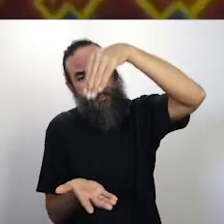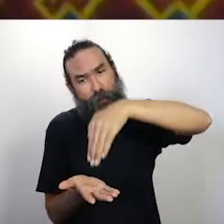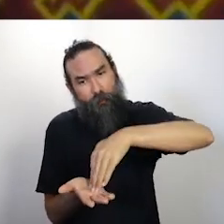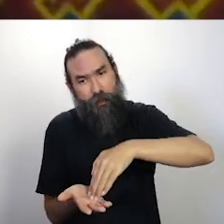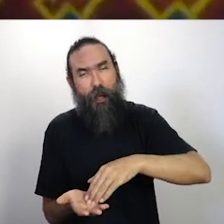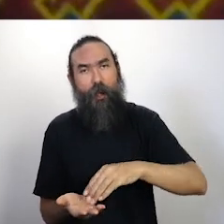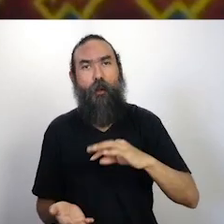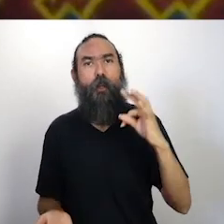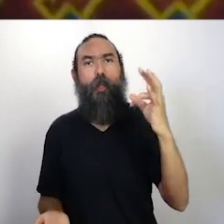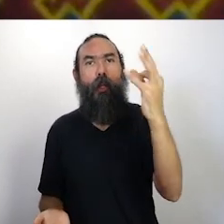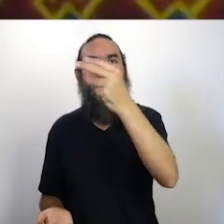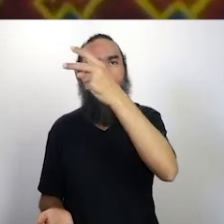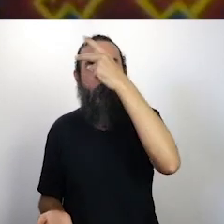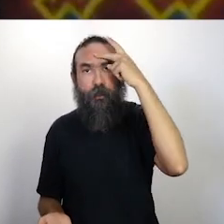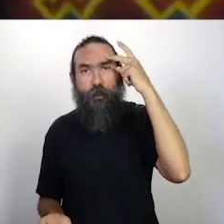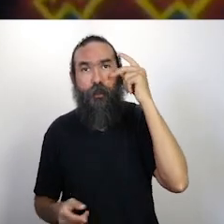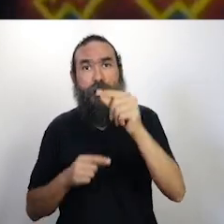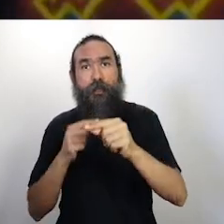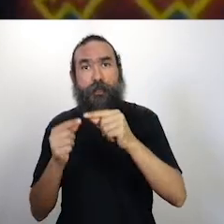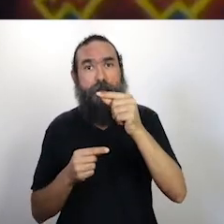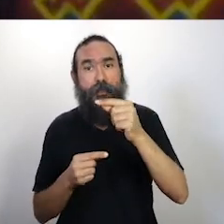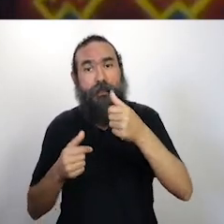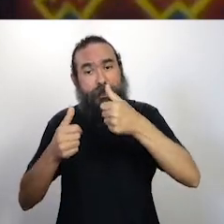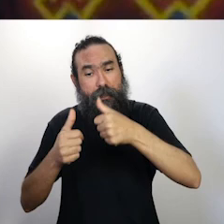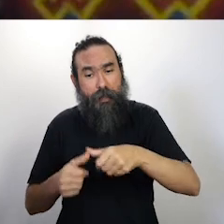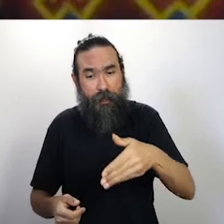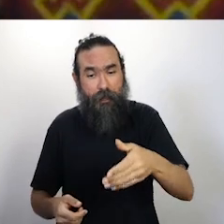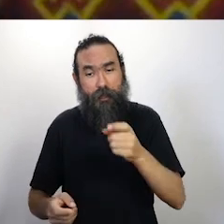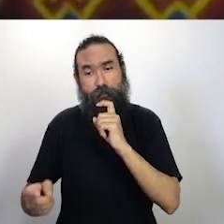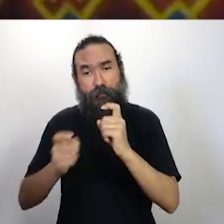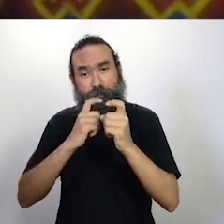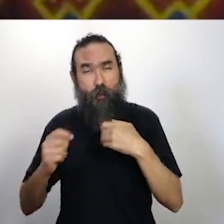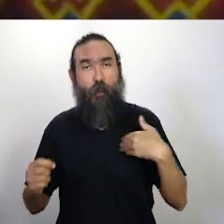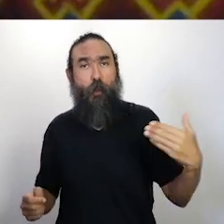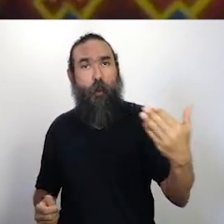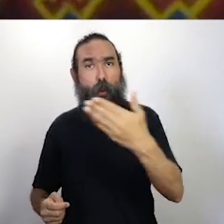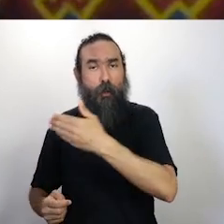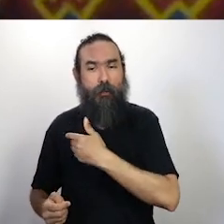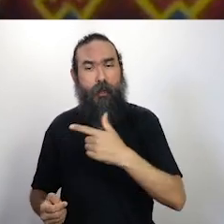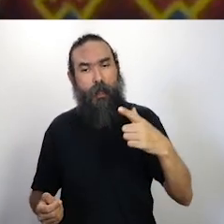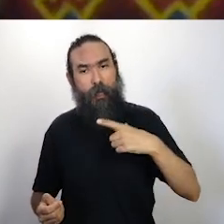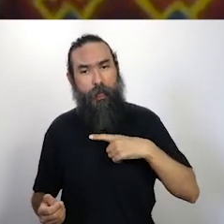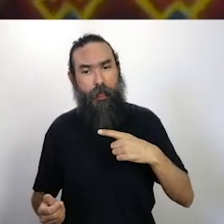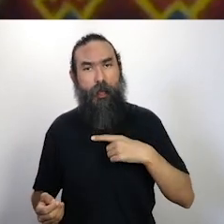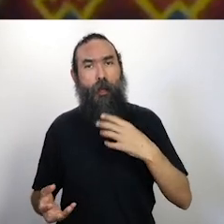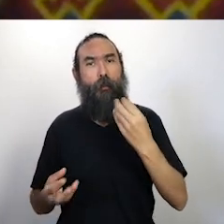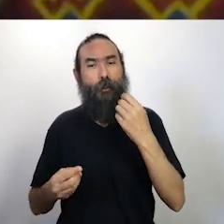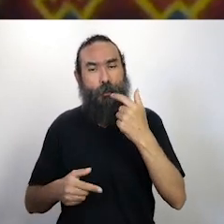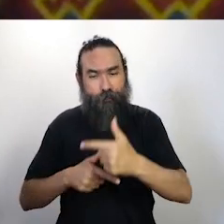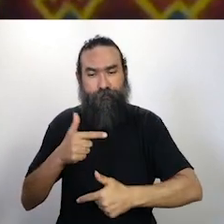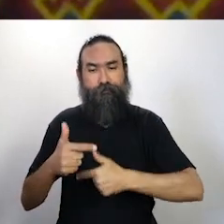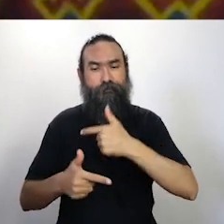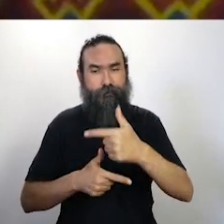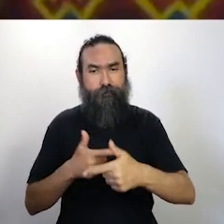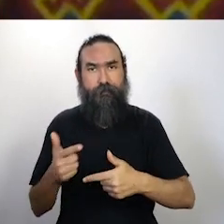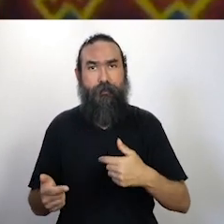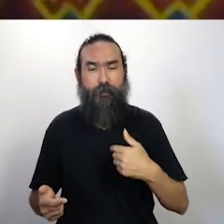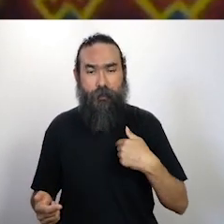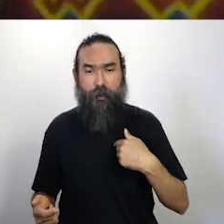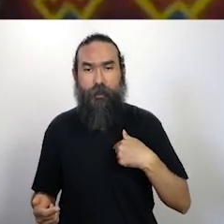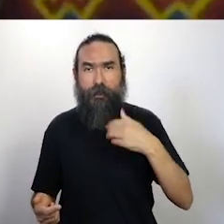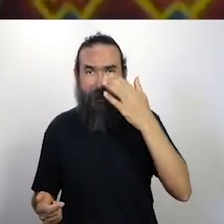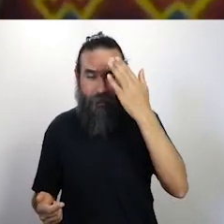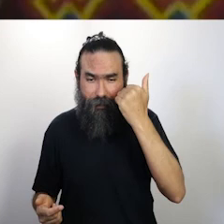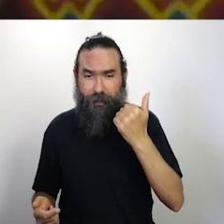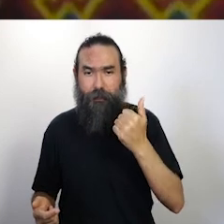e todo mundo que se dispôs a estar construindo essa conversa conosco a gente tem muitos desafios e eu tenho certeza que enquanto